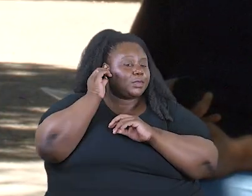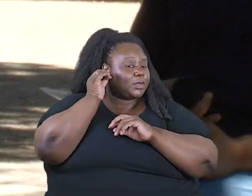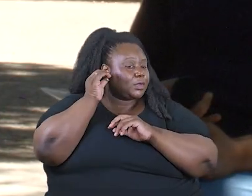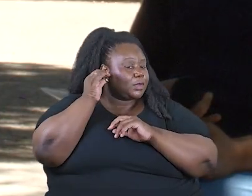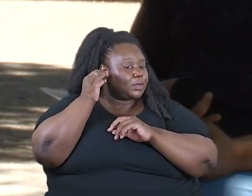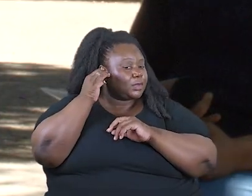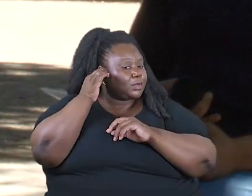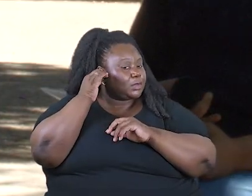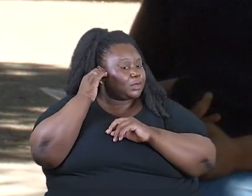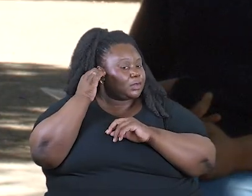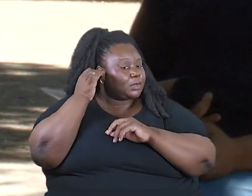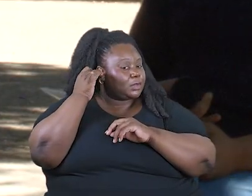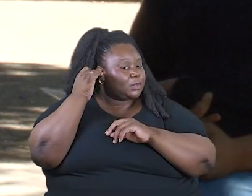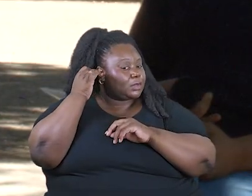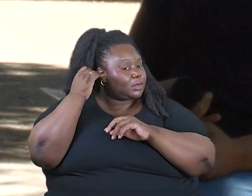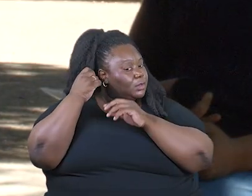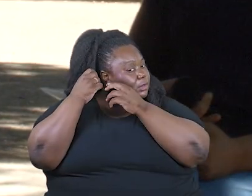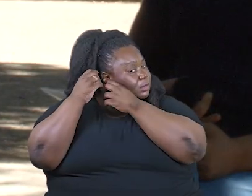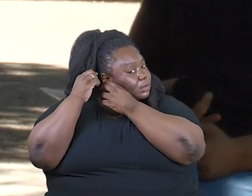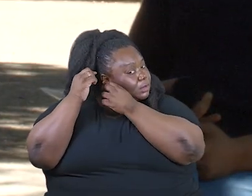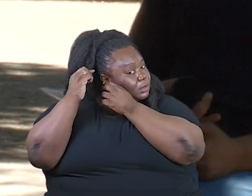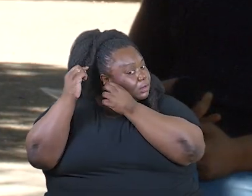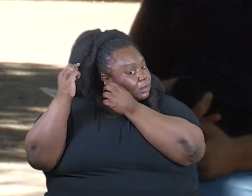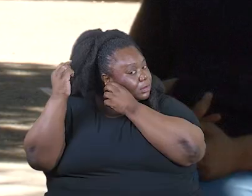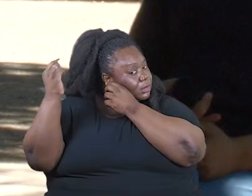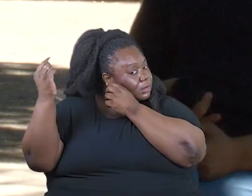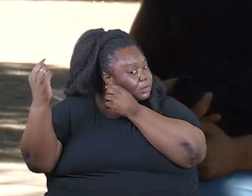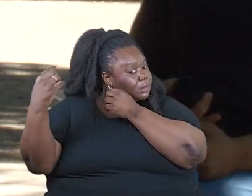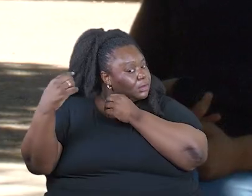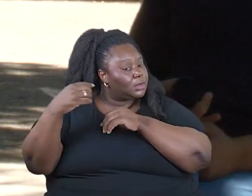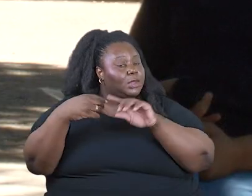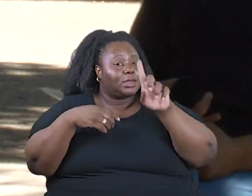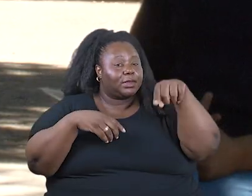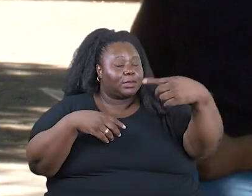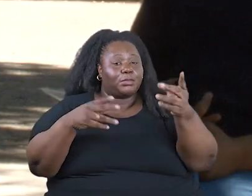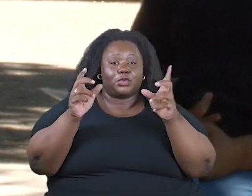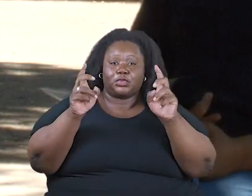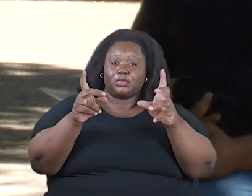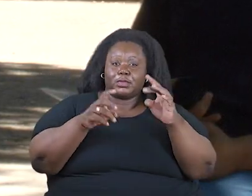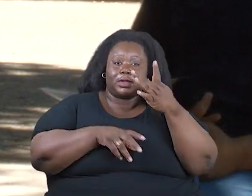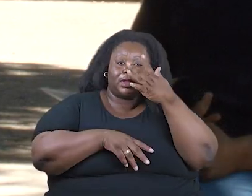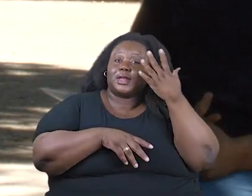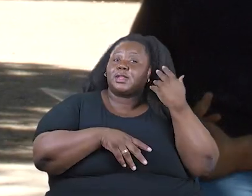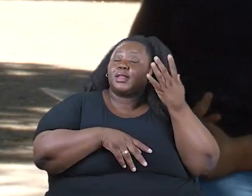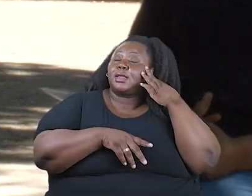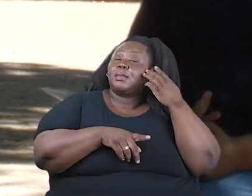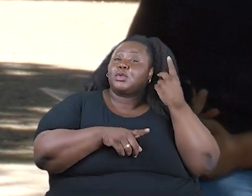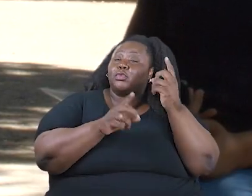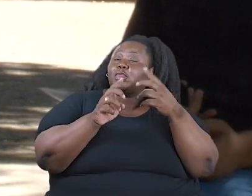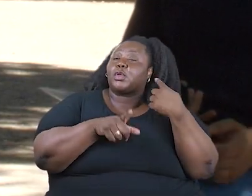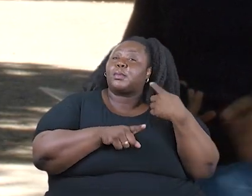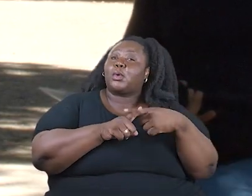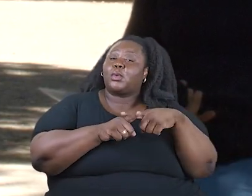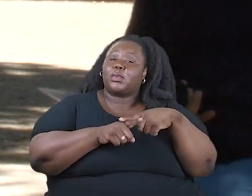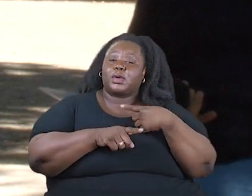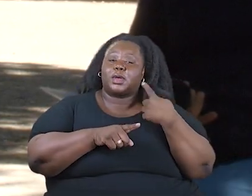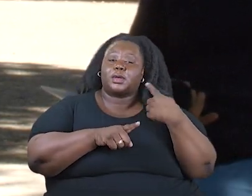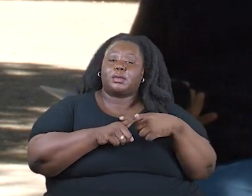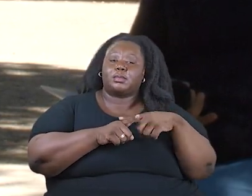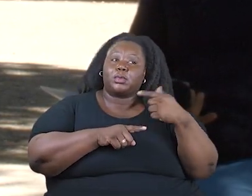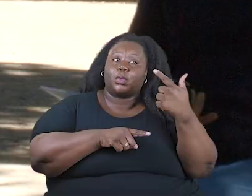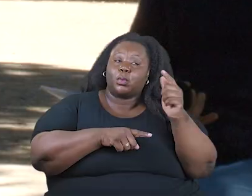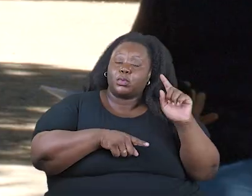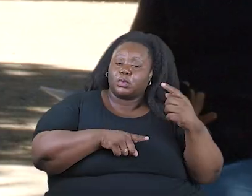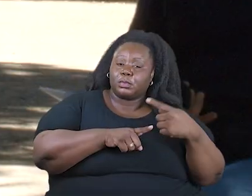Então, depois de ter feito isso, né, ele queria saber se não vendia porque as pessoas não gostavam do trabalho dele ou se não vendia por